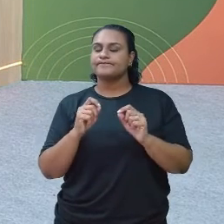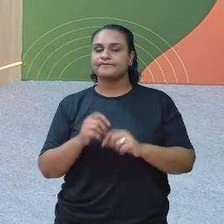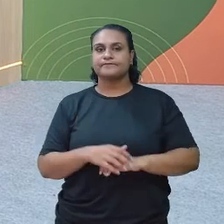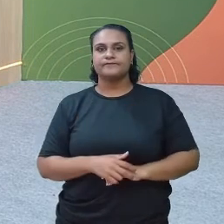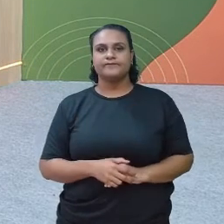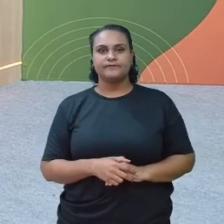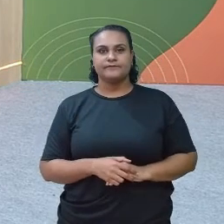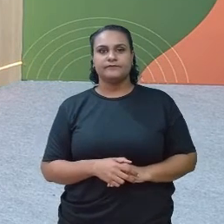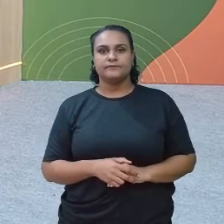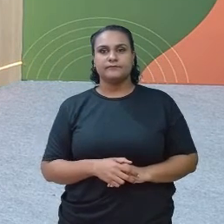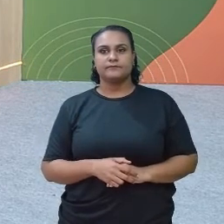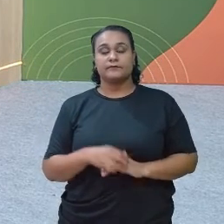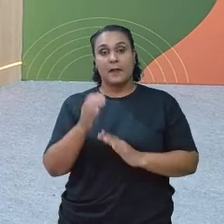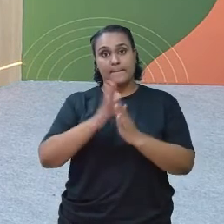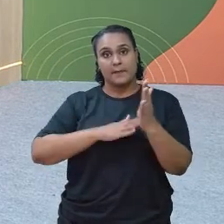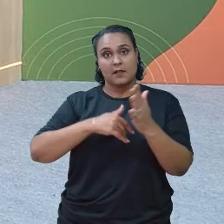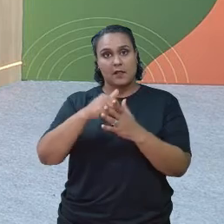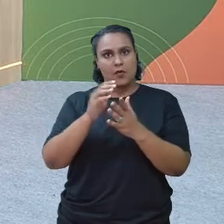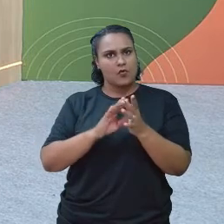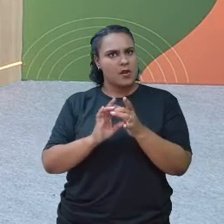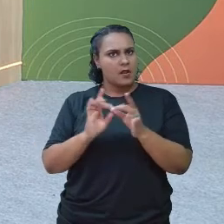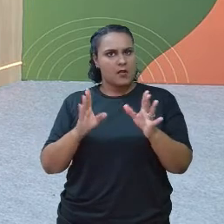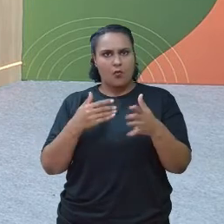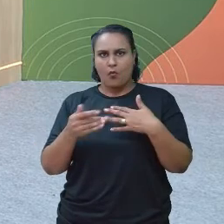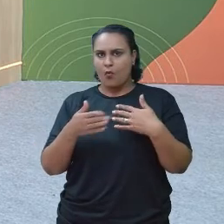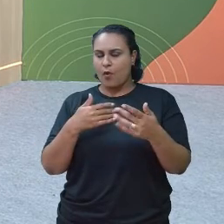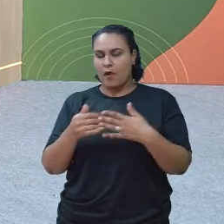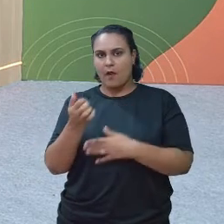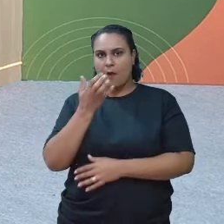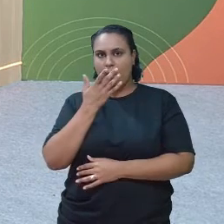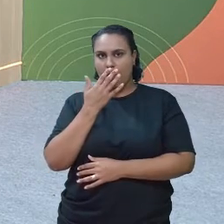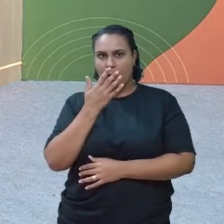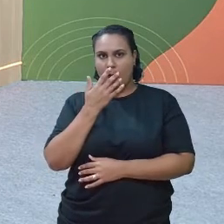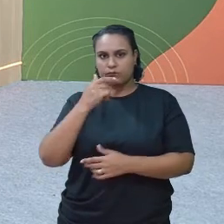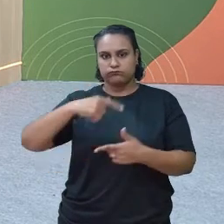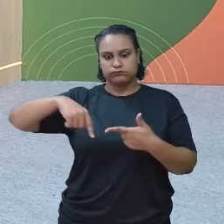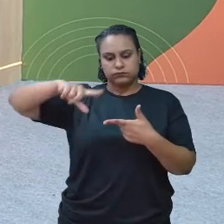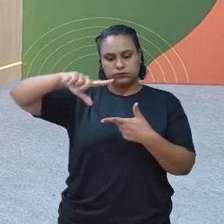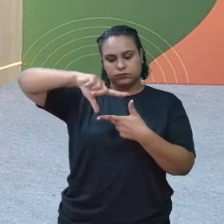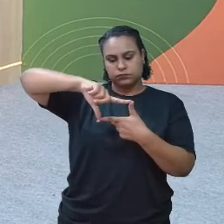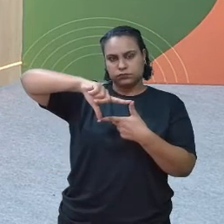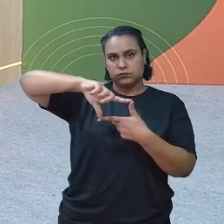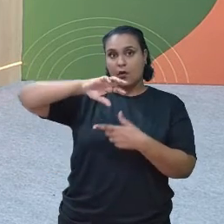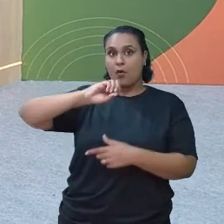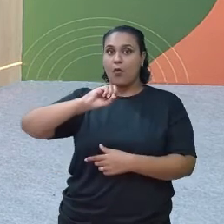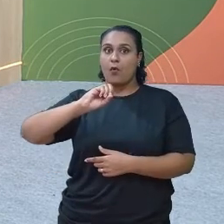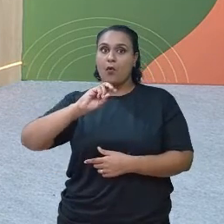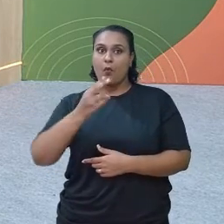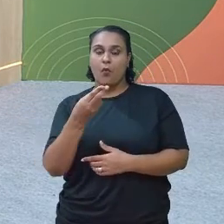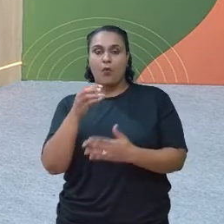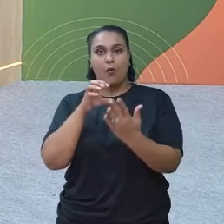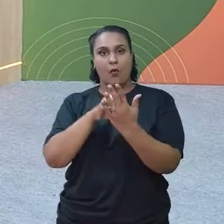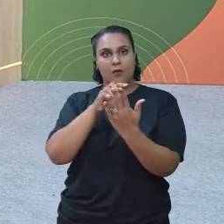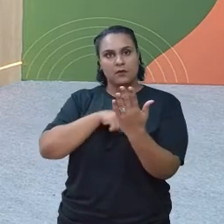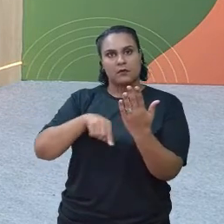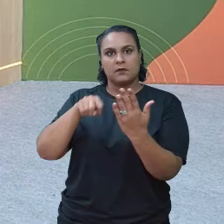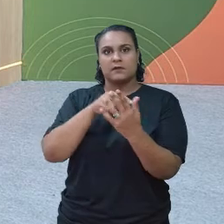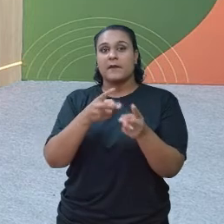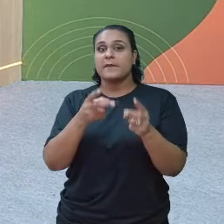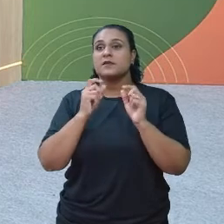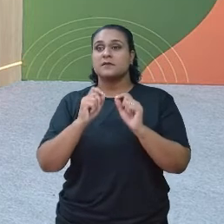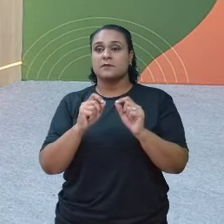seguinte, pintando livremente de qualquer forma a região retangular ou da região circular, a gente vai notar